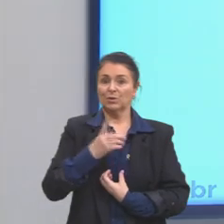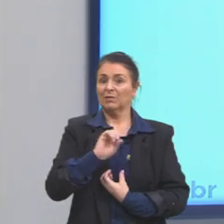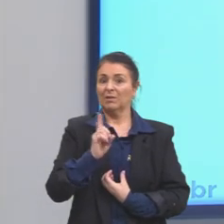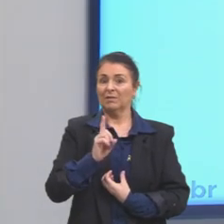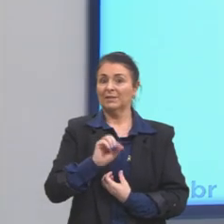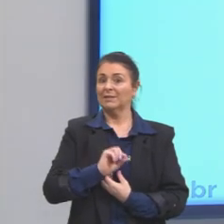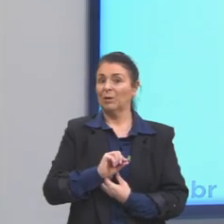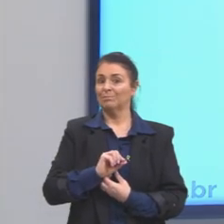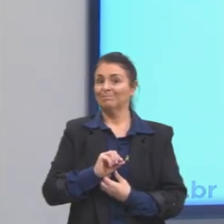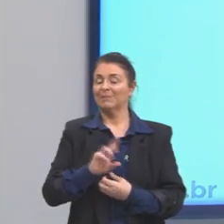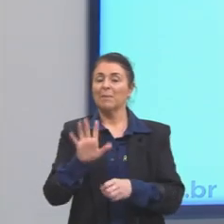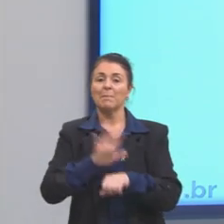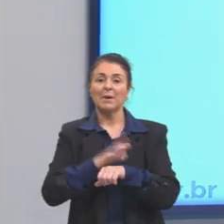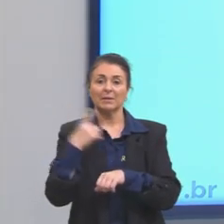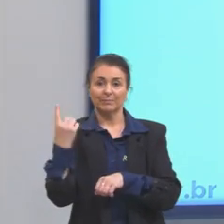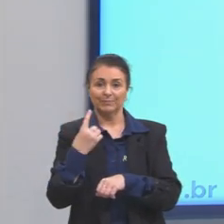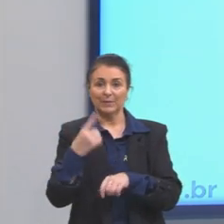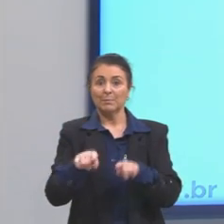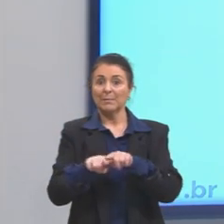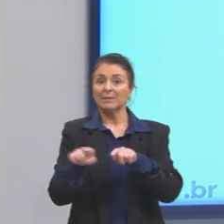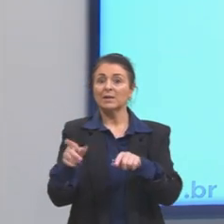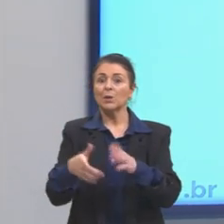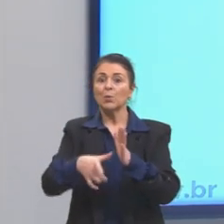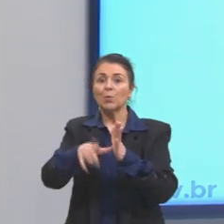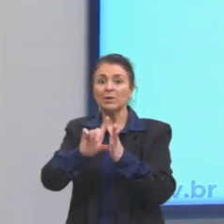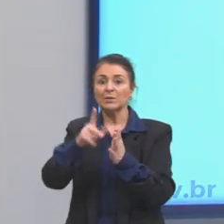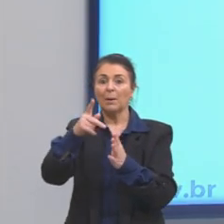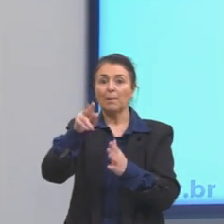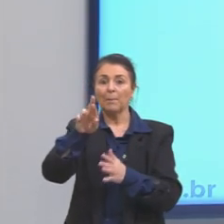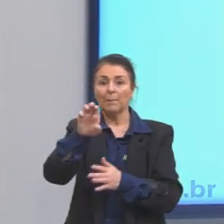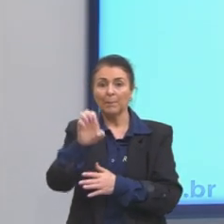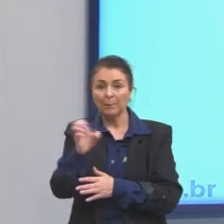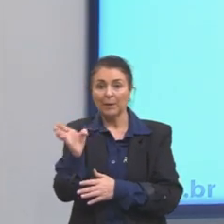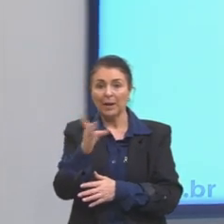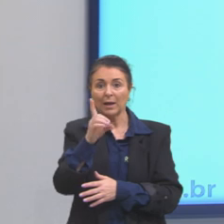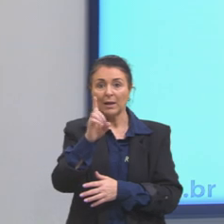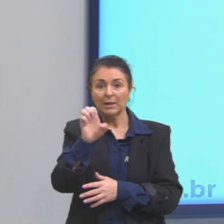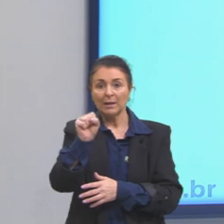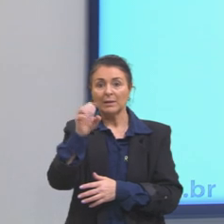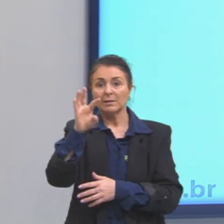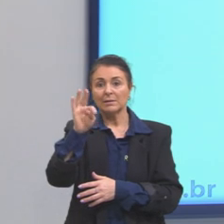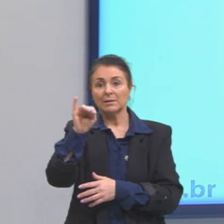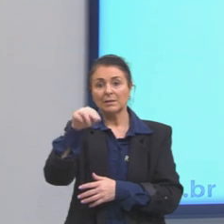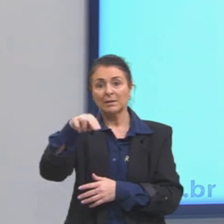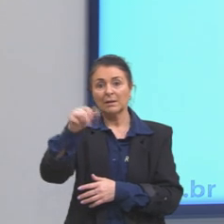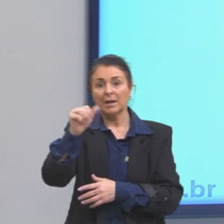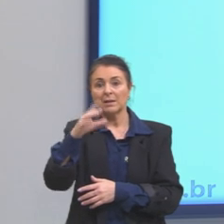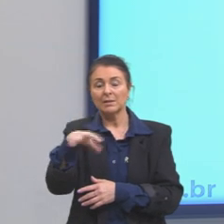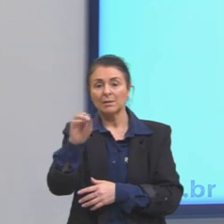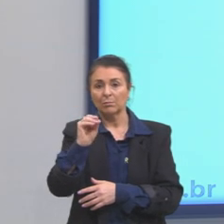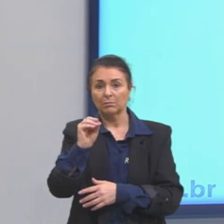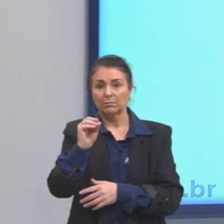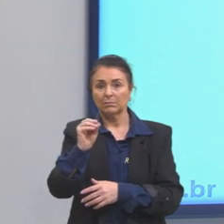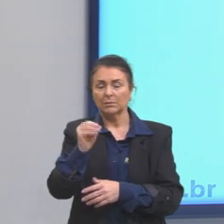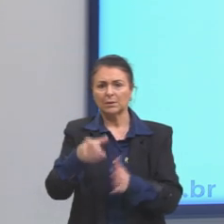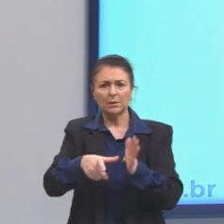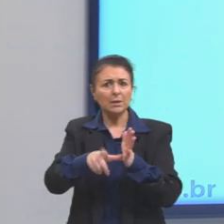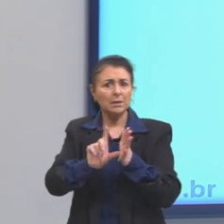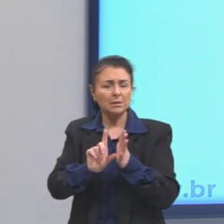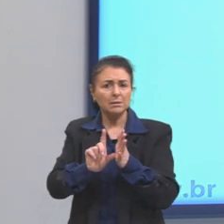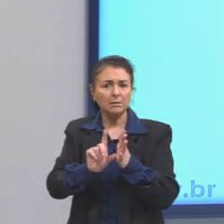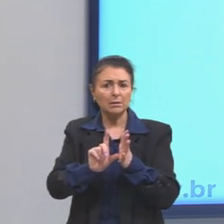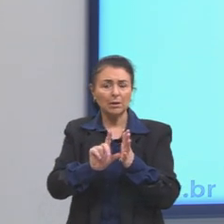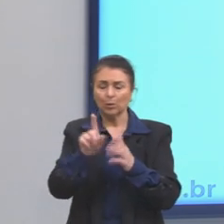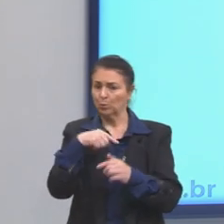bacana que que é predestinação O que que a predestinação né Todos nós somos predestinado Deus